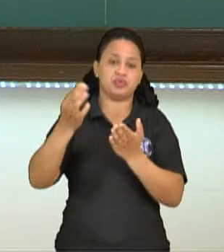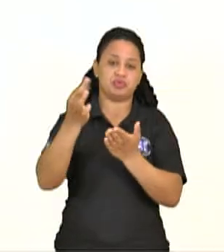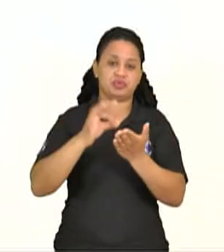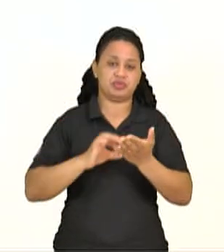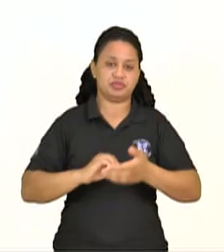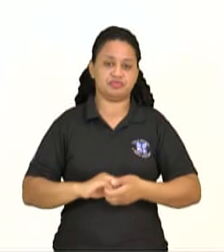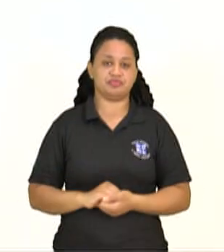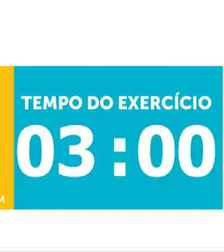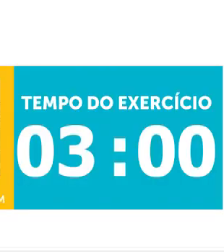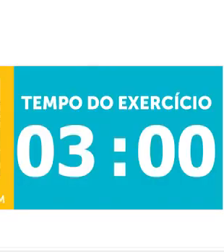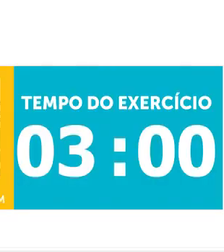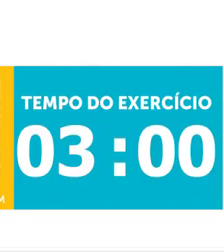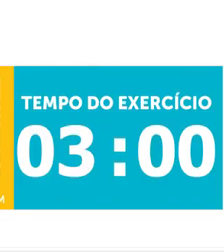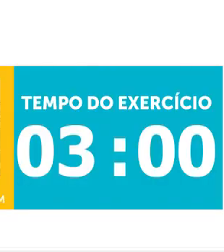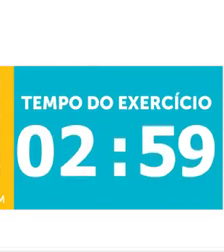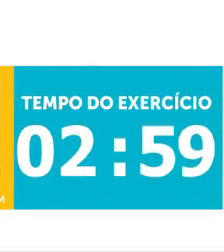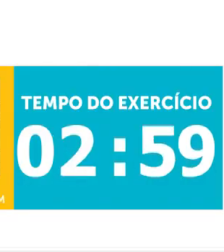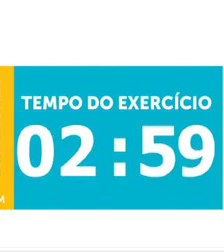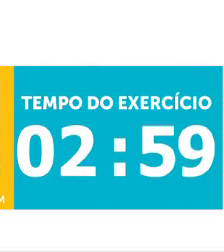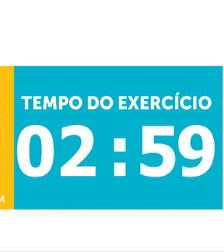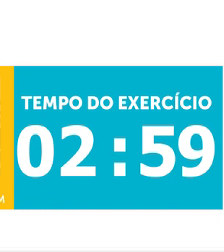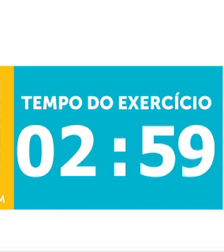correção.